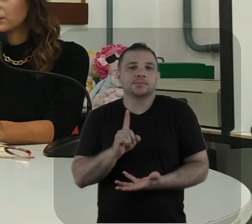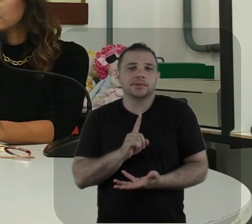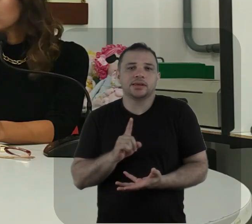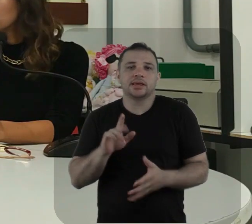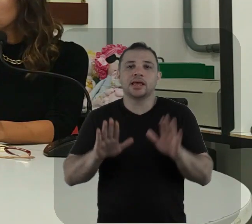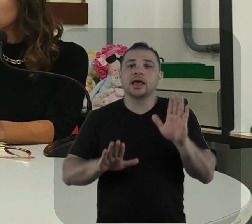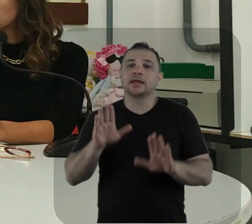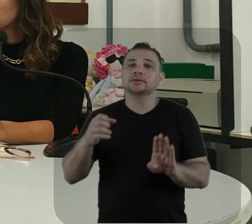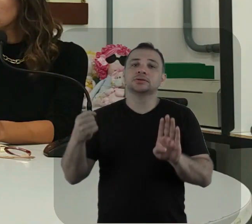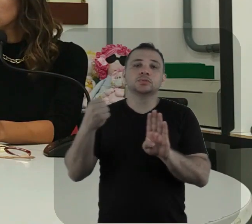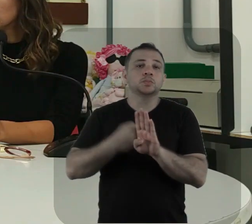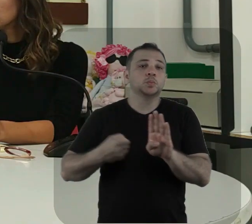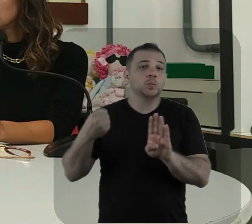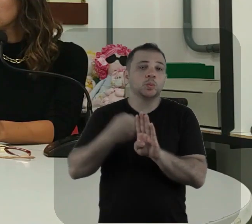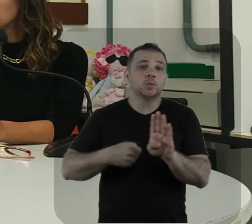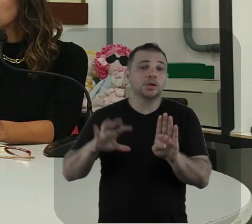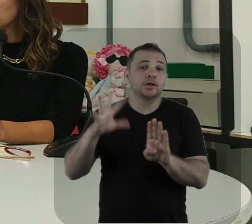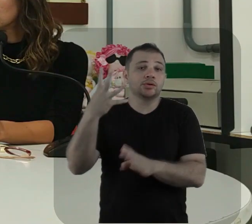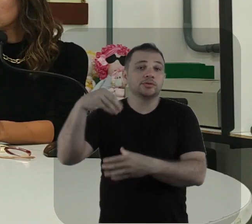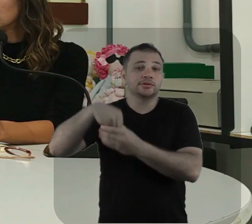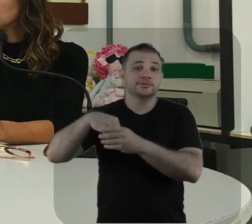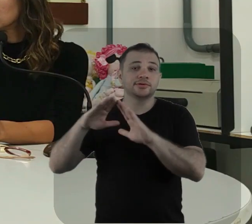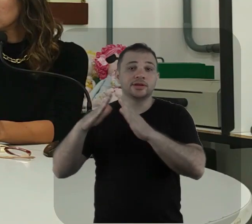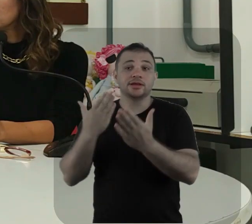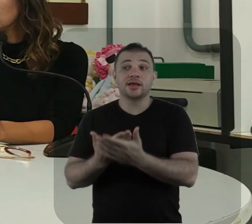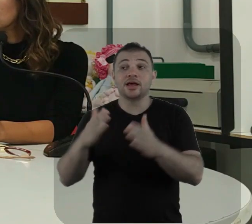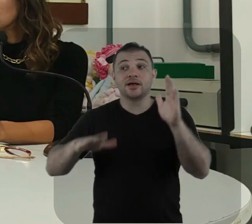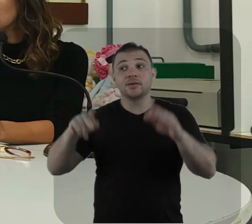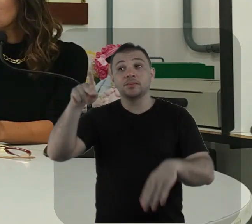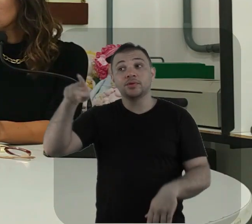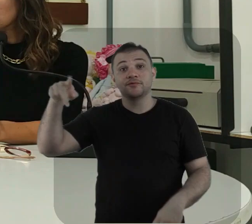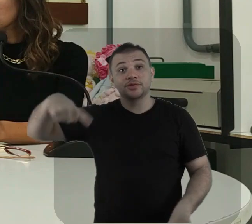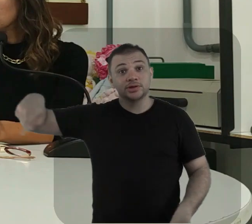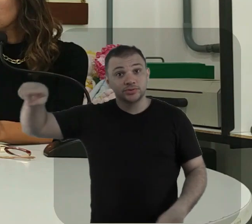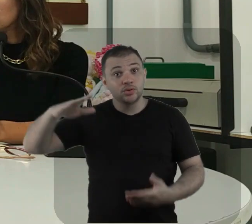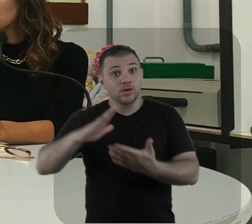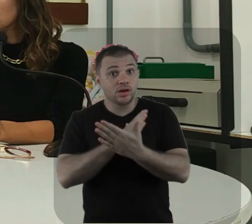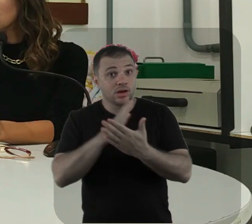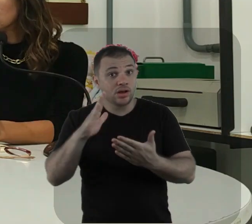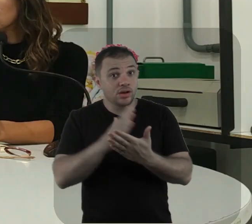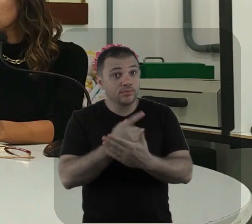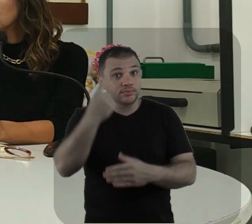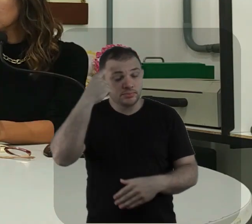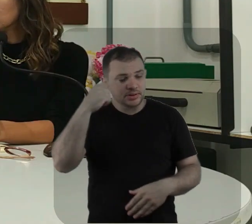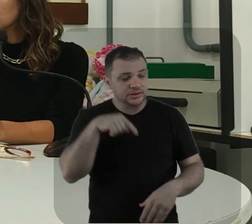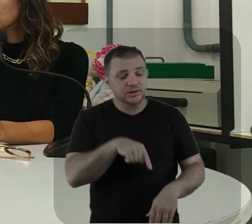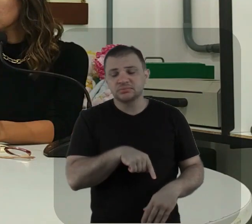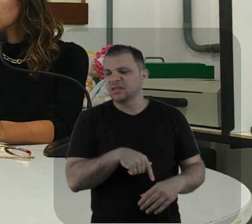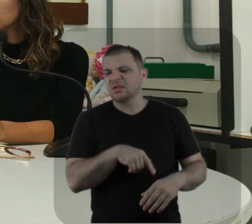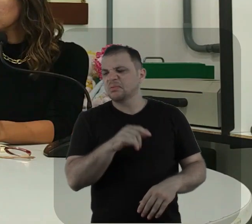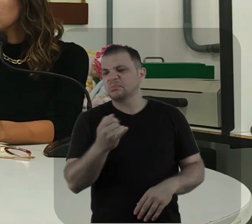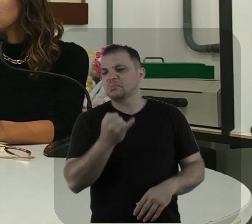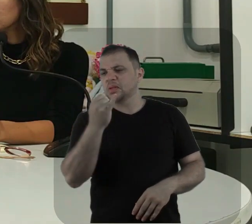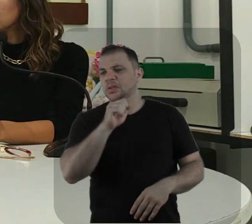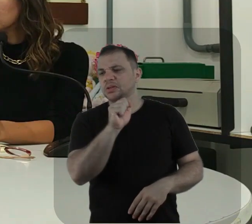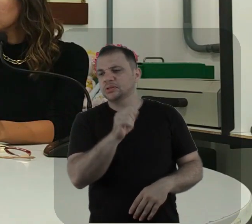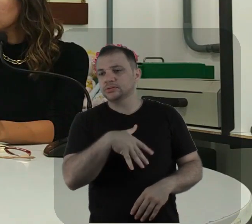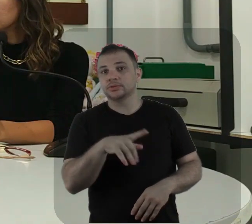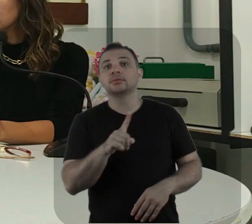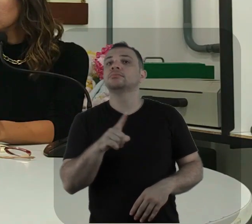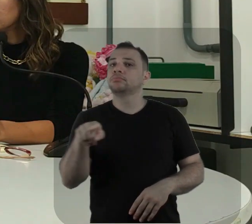eu observo que ainda tem muitos professores que minimizam um problema que é seríssimo, de bullying, por exemplo. Né,